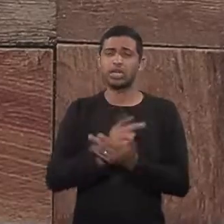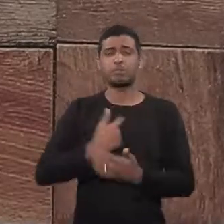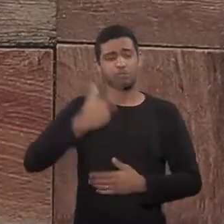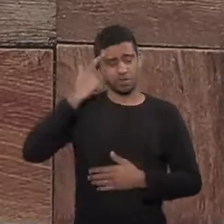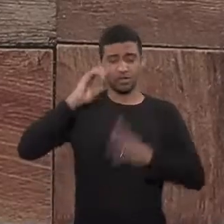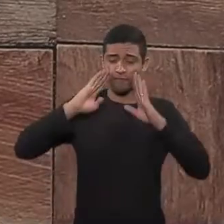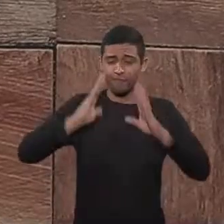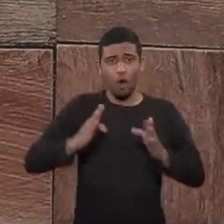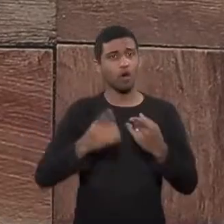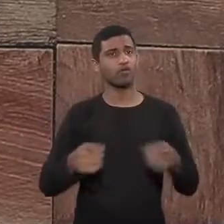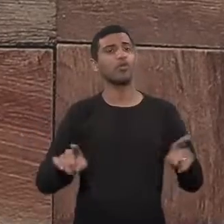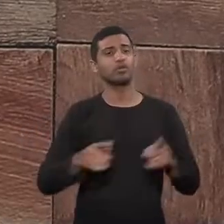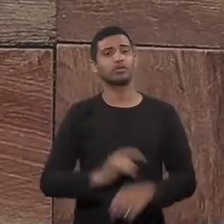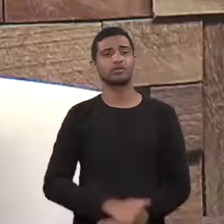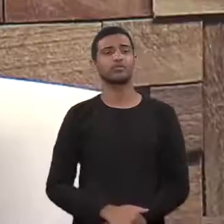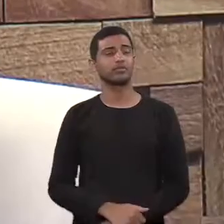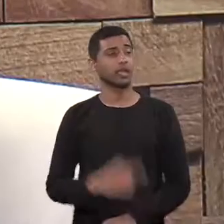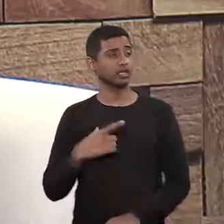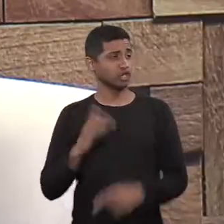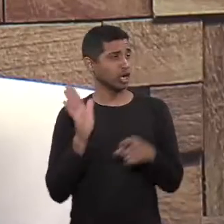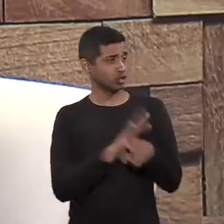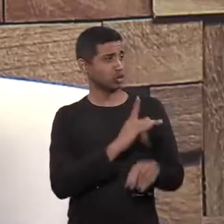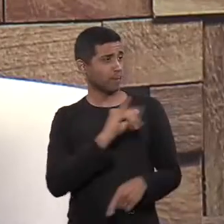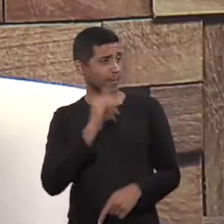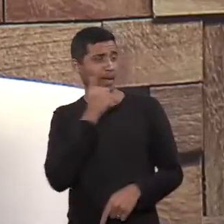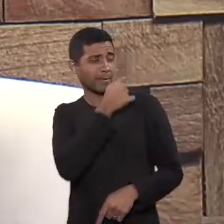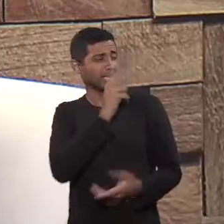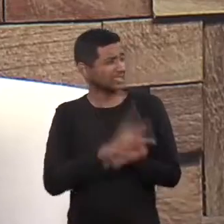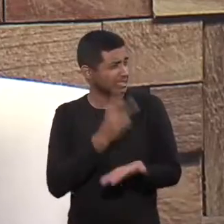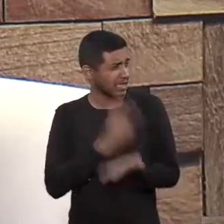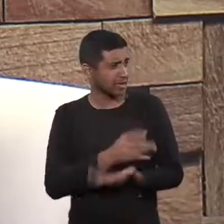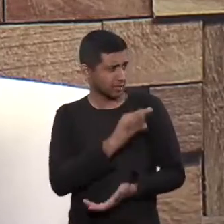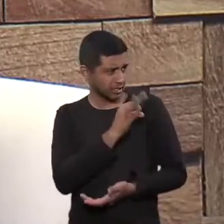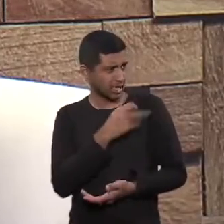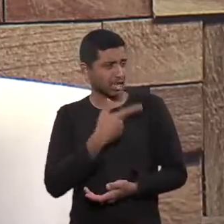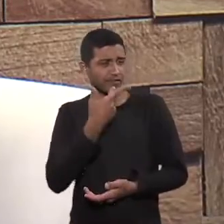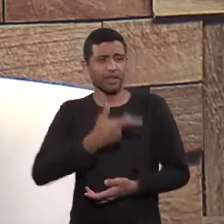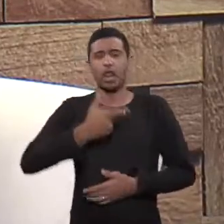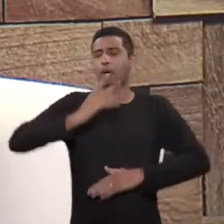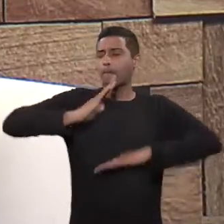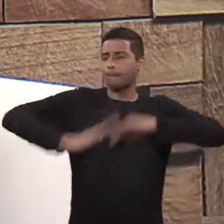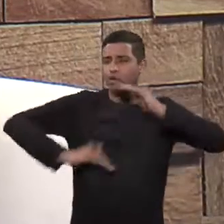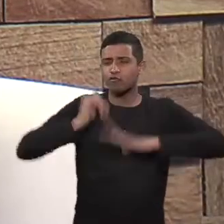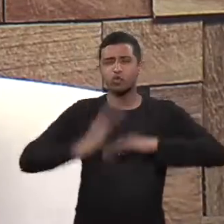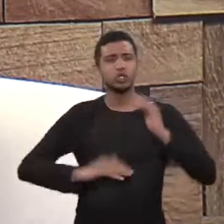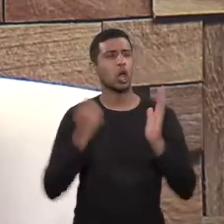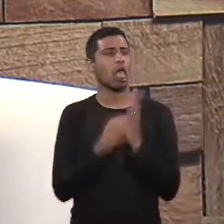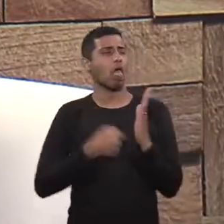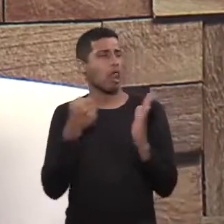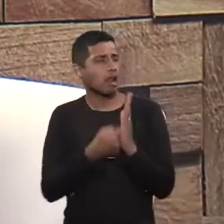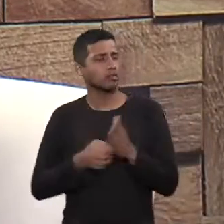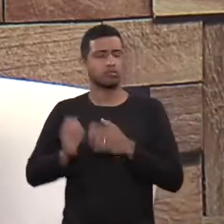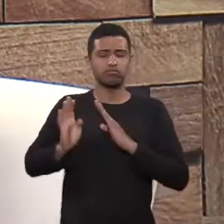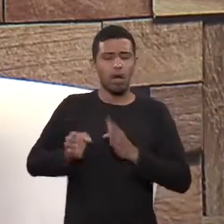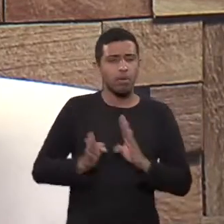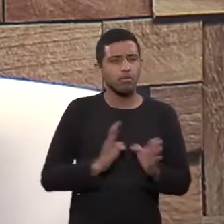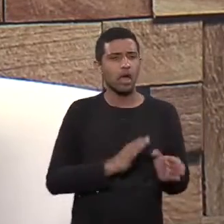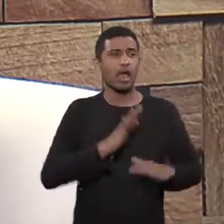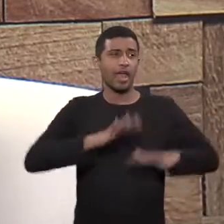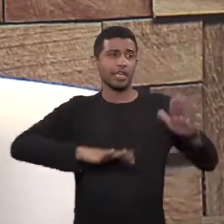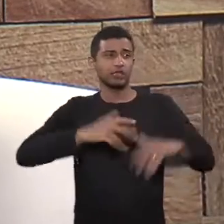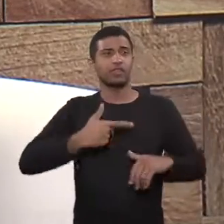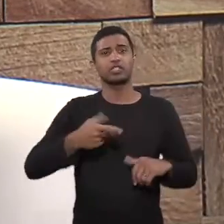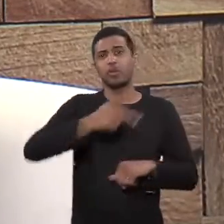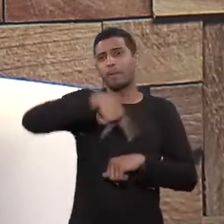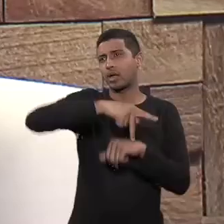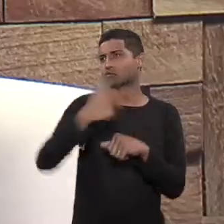em seguir na música. E tinha total apoio dos seus pais, sabendo que é uma profissão que exige muito, que exige muitas